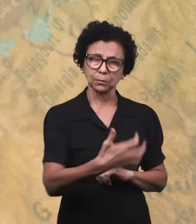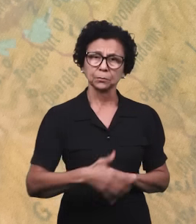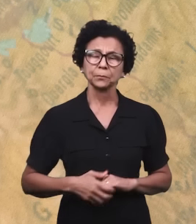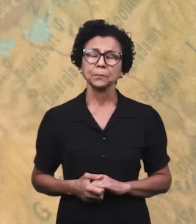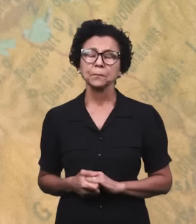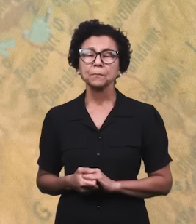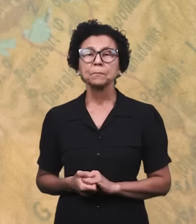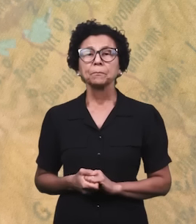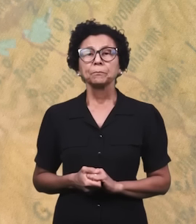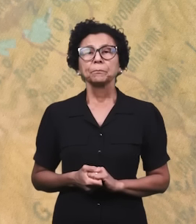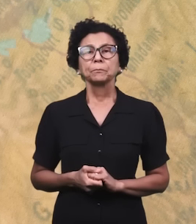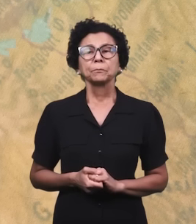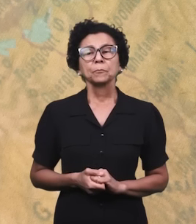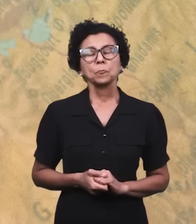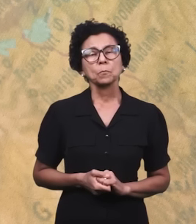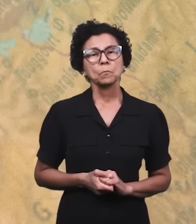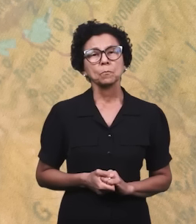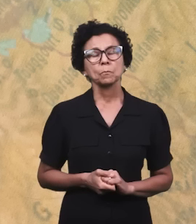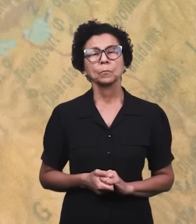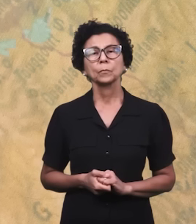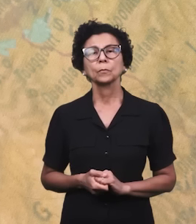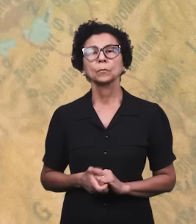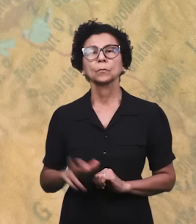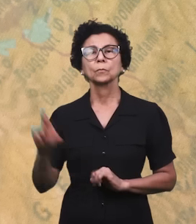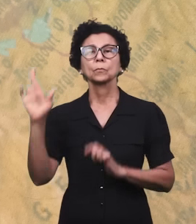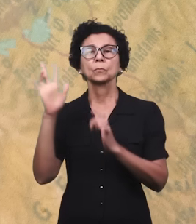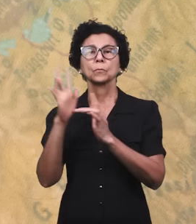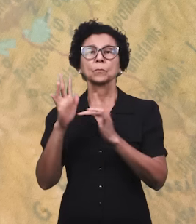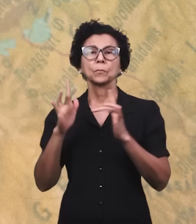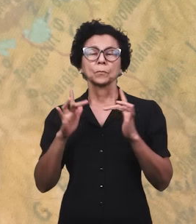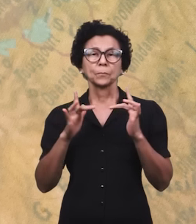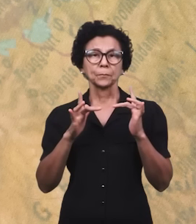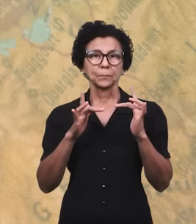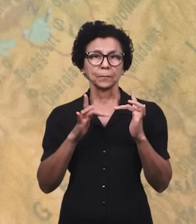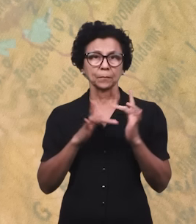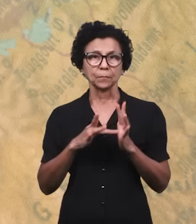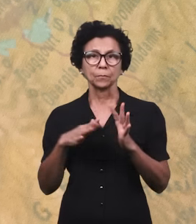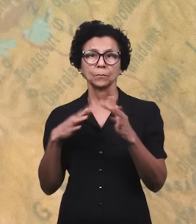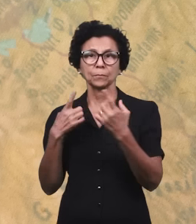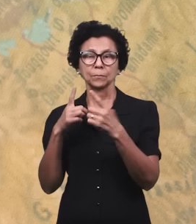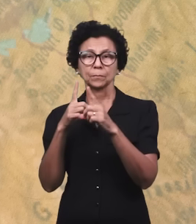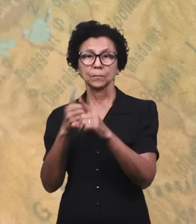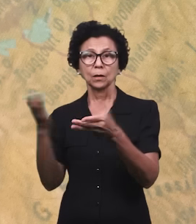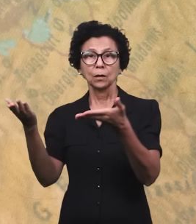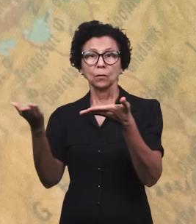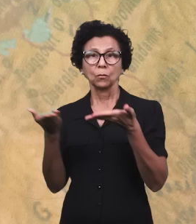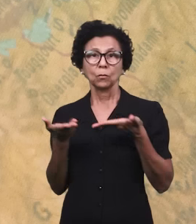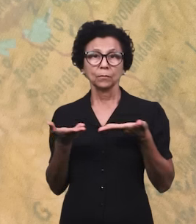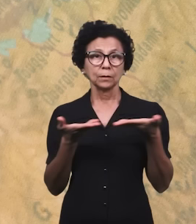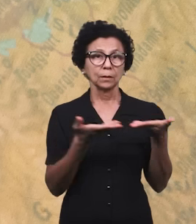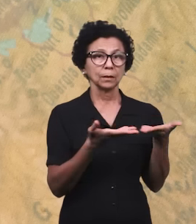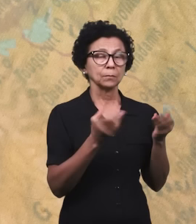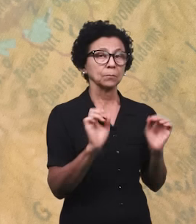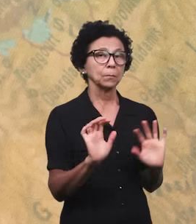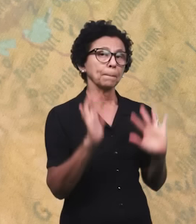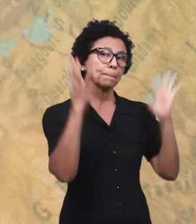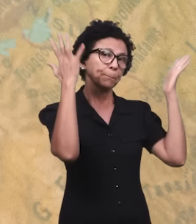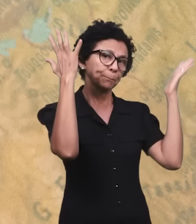então, o Senhor Jesus, como dissemos, foi convidado junto com os seus discípulos para umas